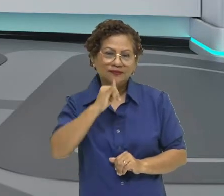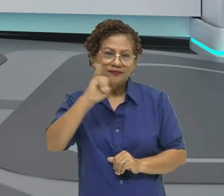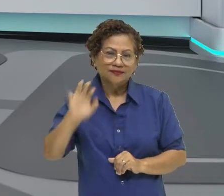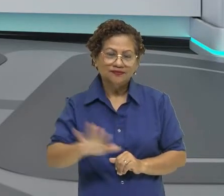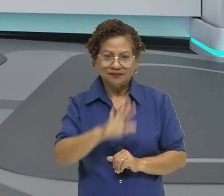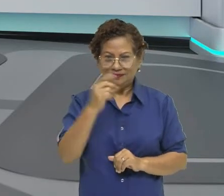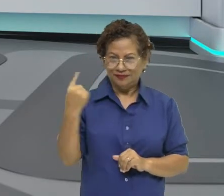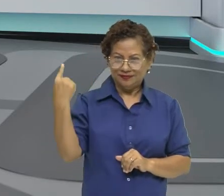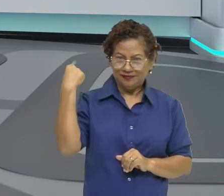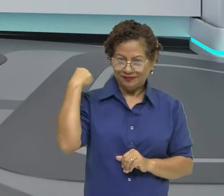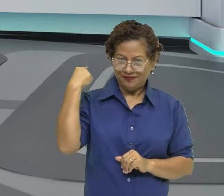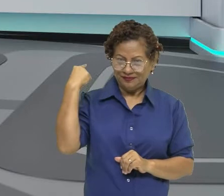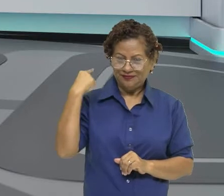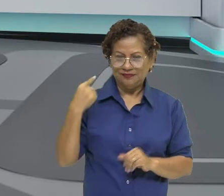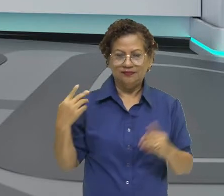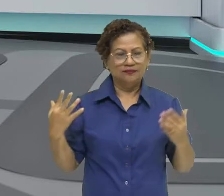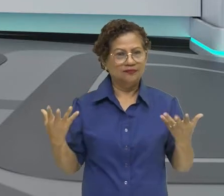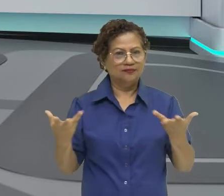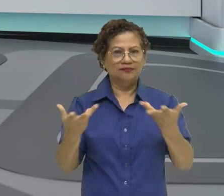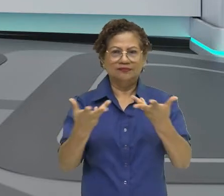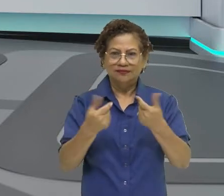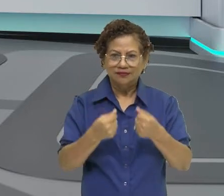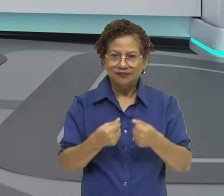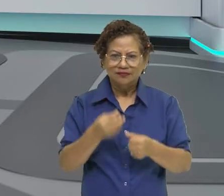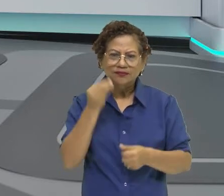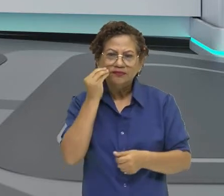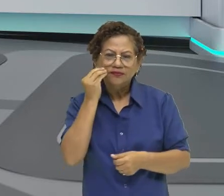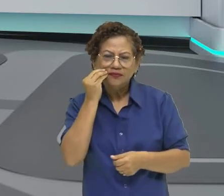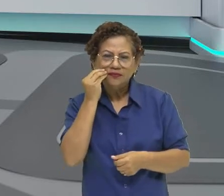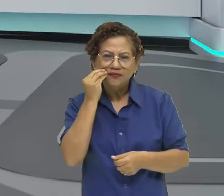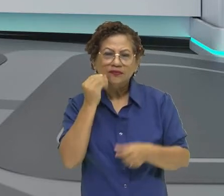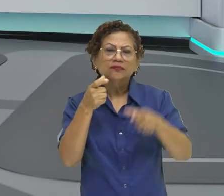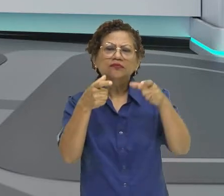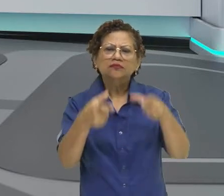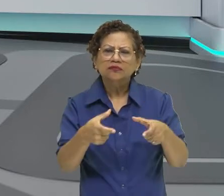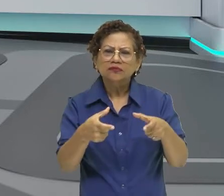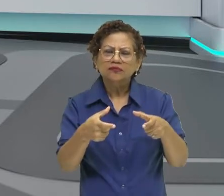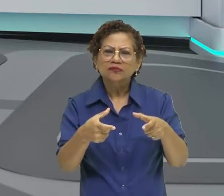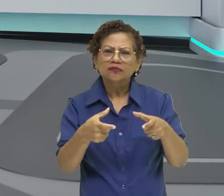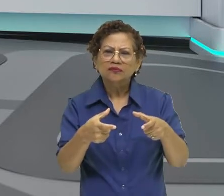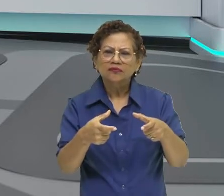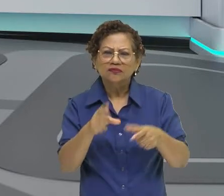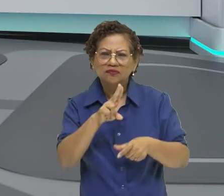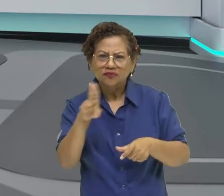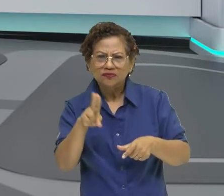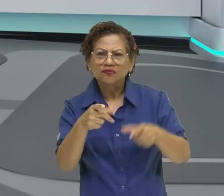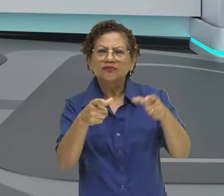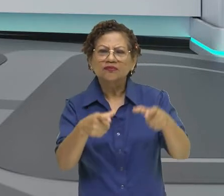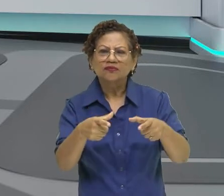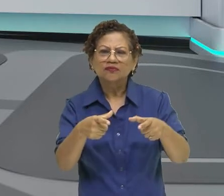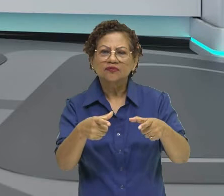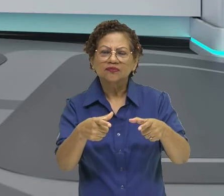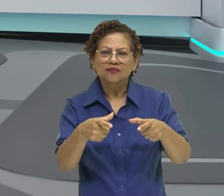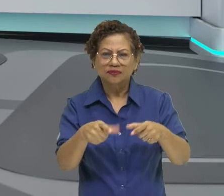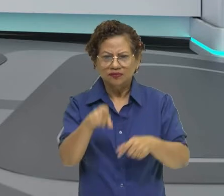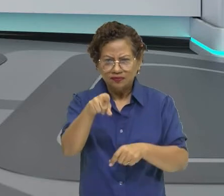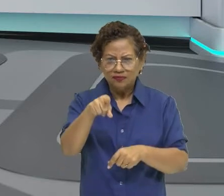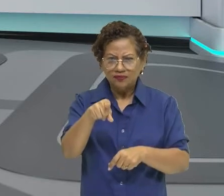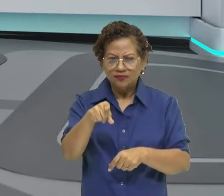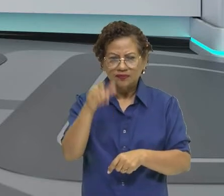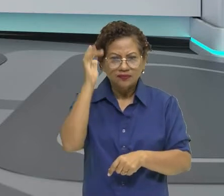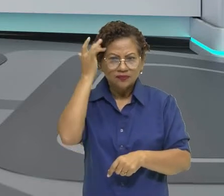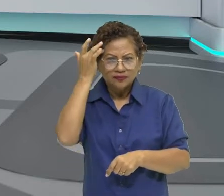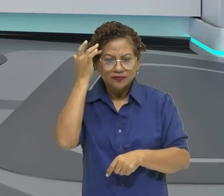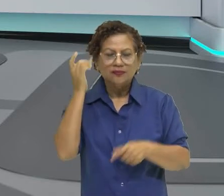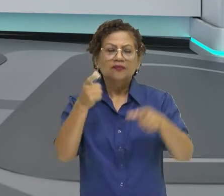Olha, que coisa linda! Vocês conseguem identificar? Não vou falar ainda, não. O que vocês acham? Que